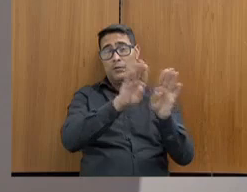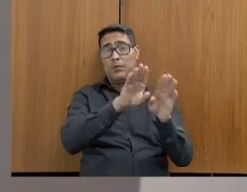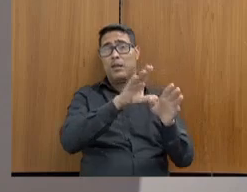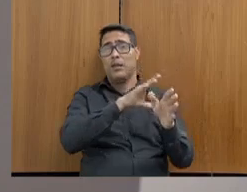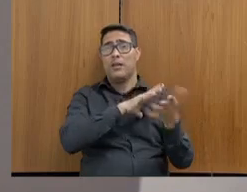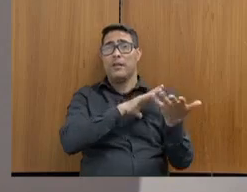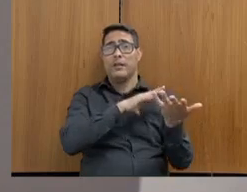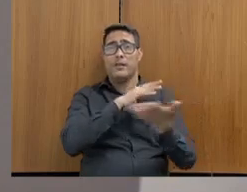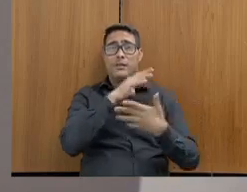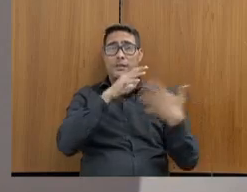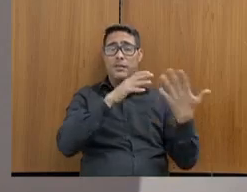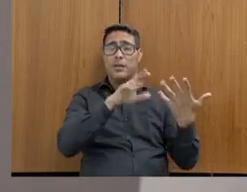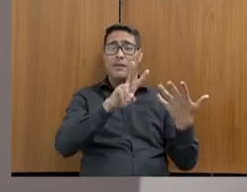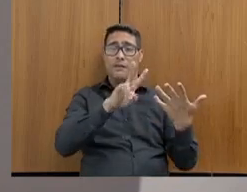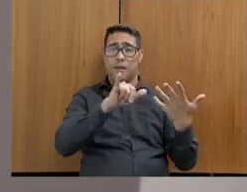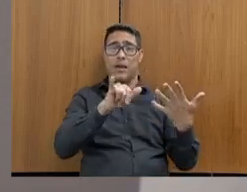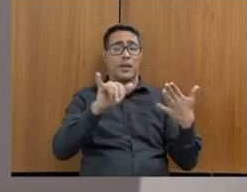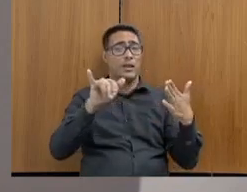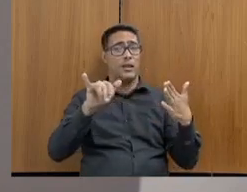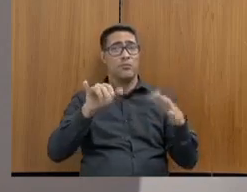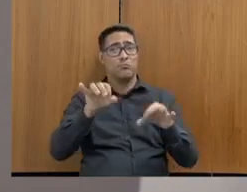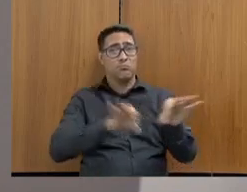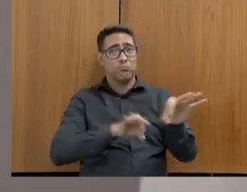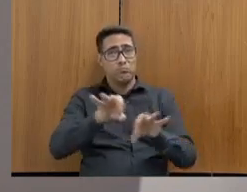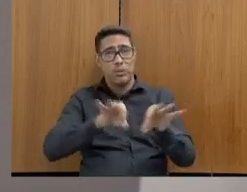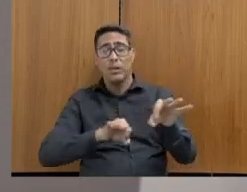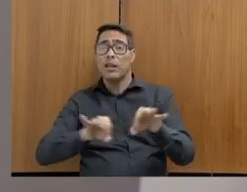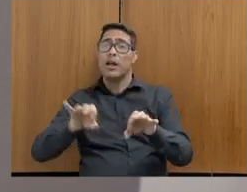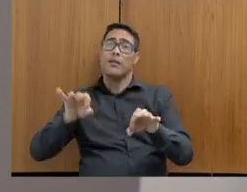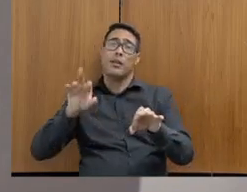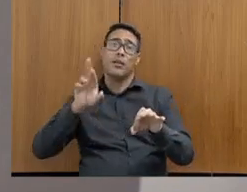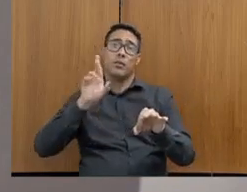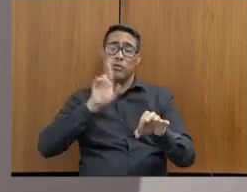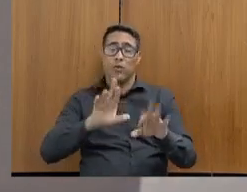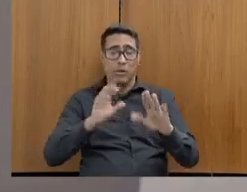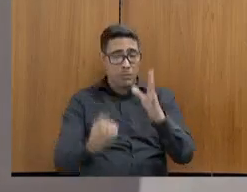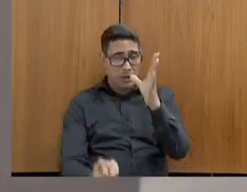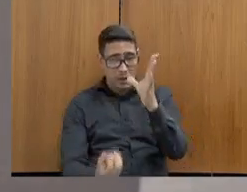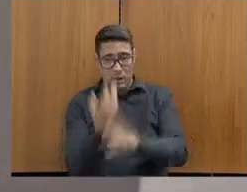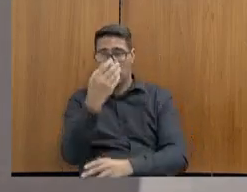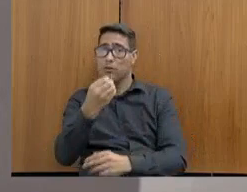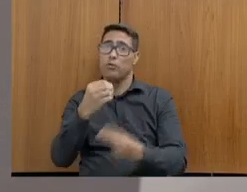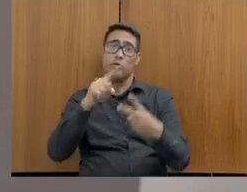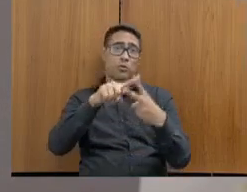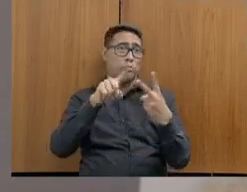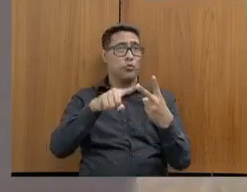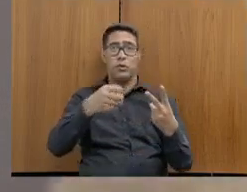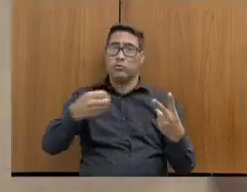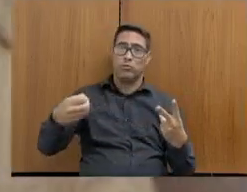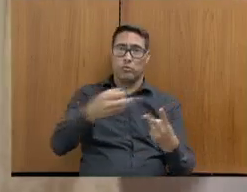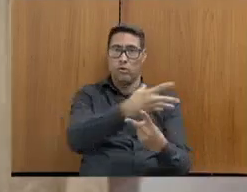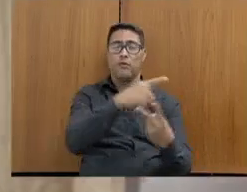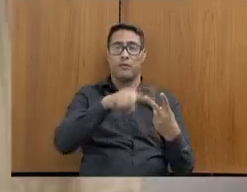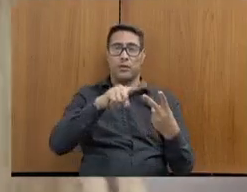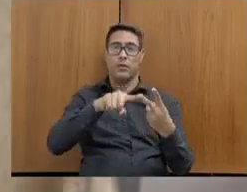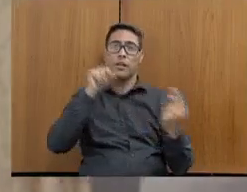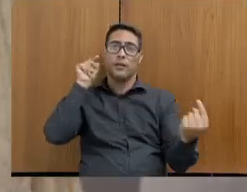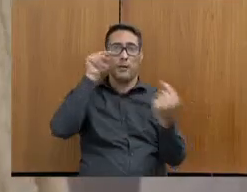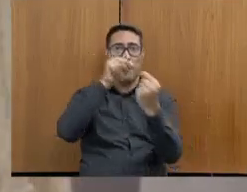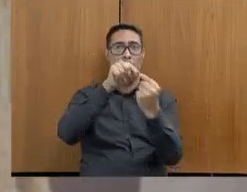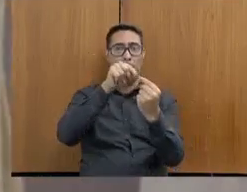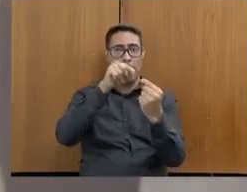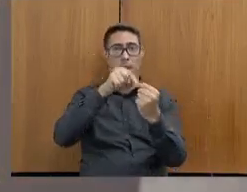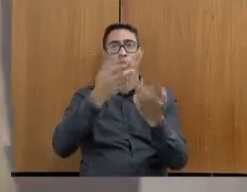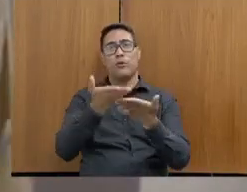de elaboração das resoluções para a criação de duas outras unidades é visando aí né um